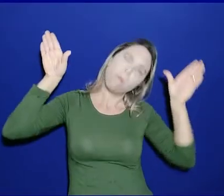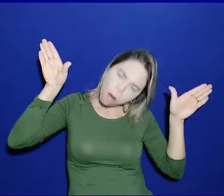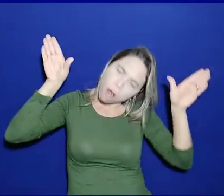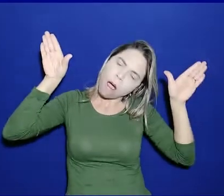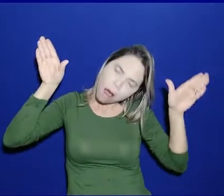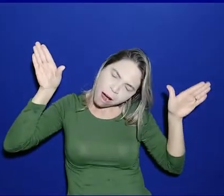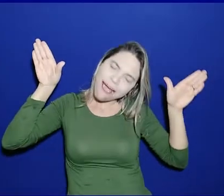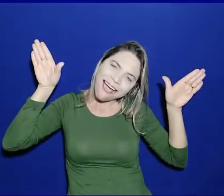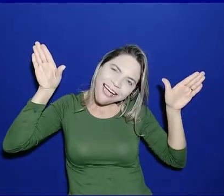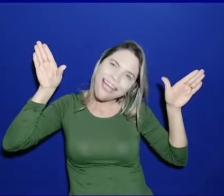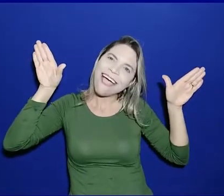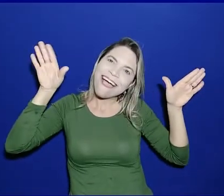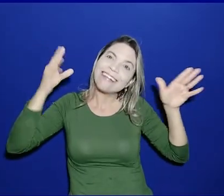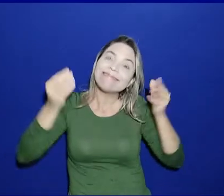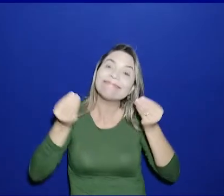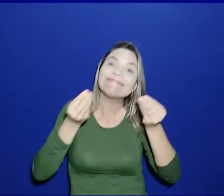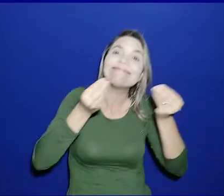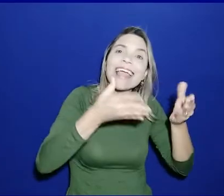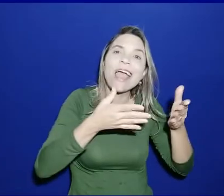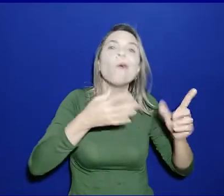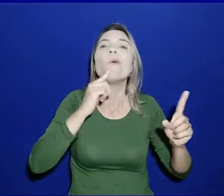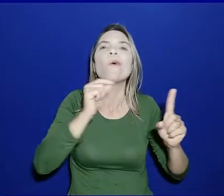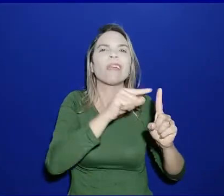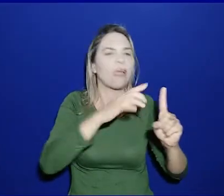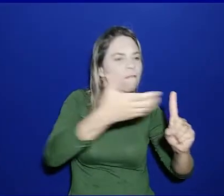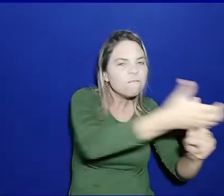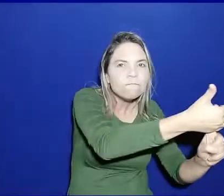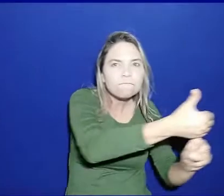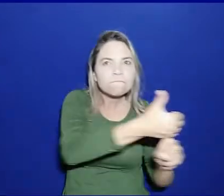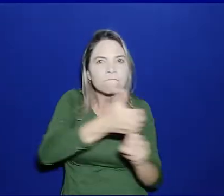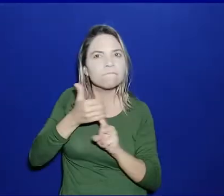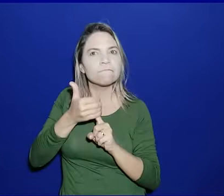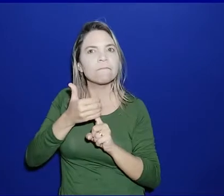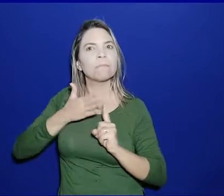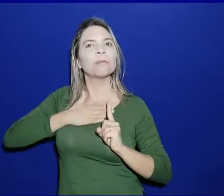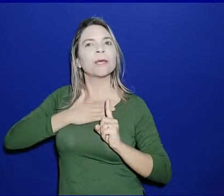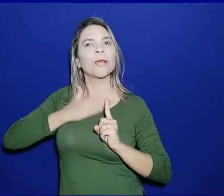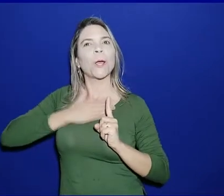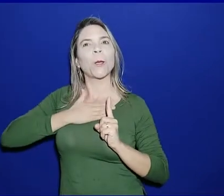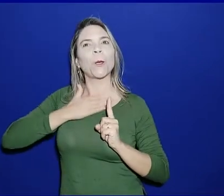nossa libertação, com a sua vida e o seu sangue puro, com o